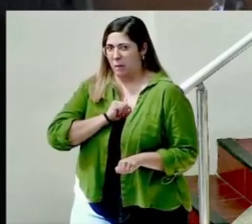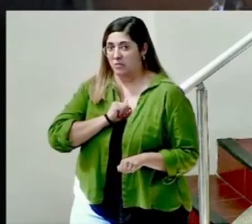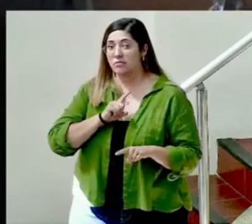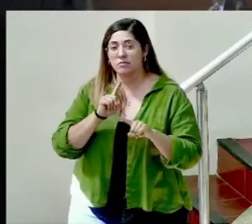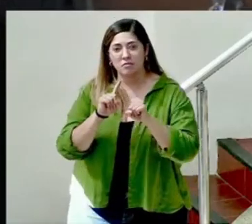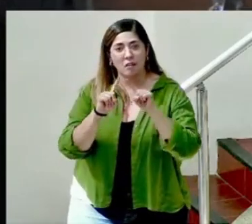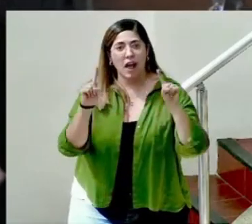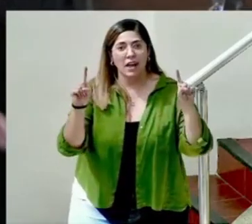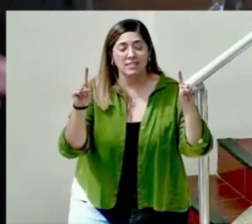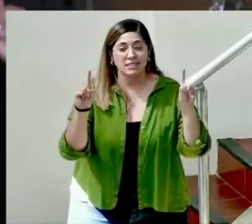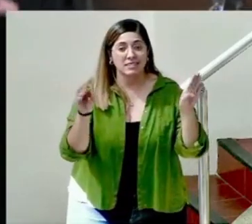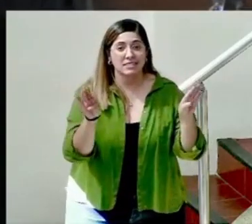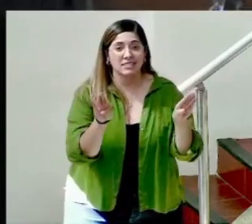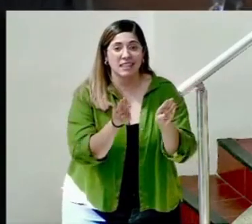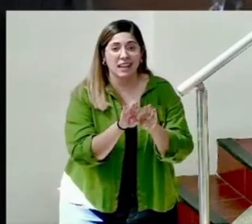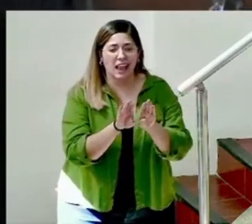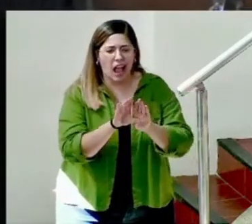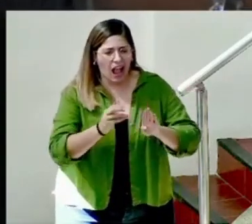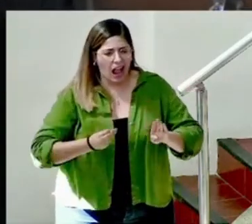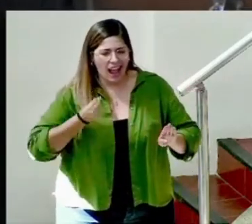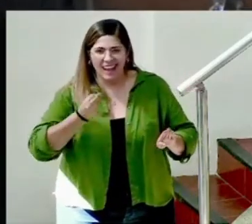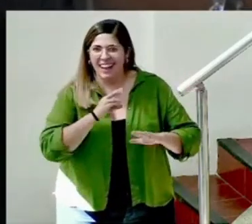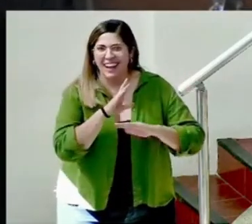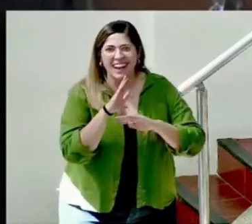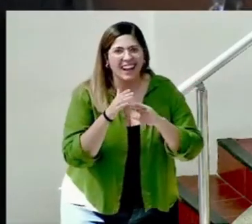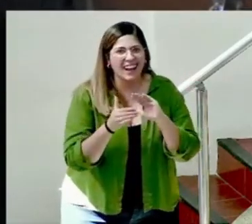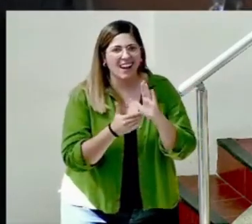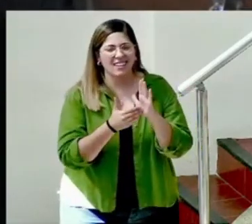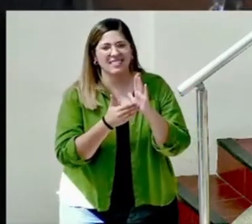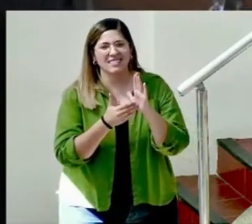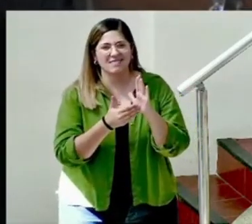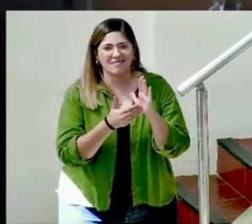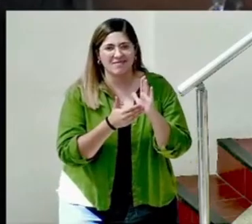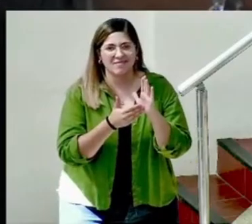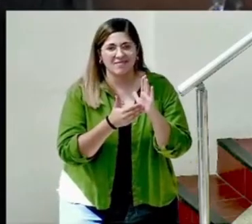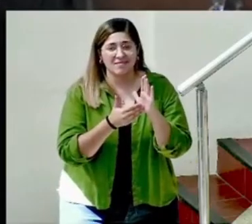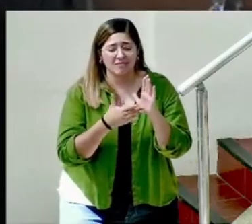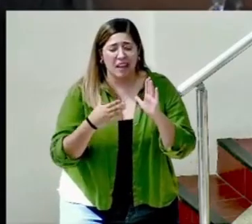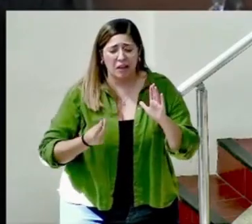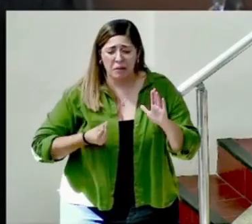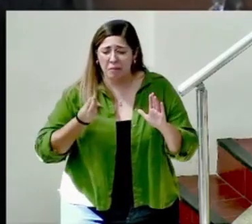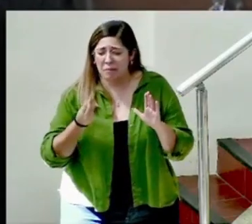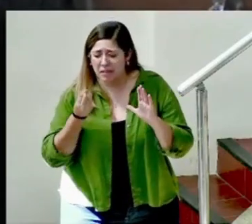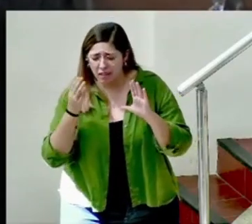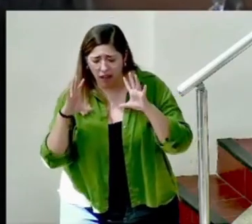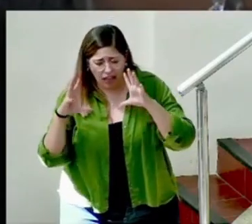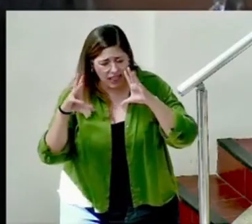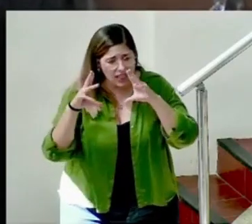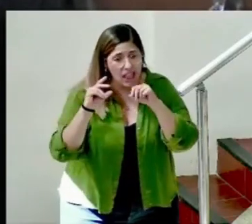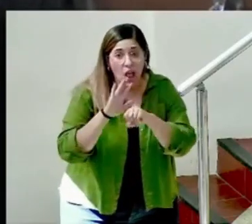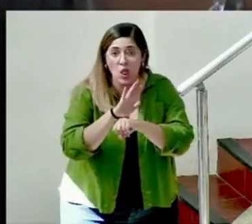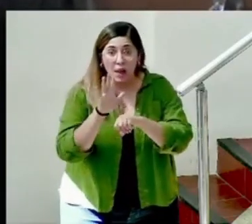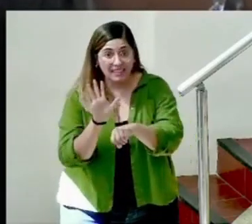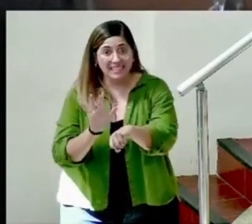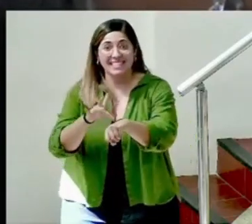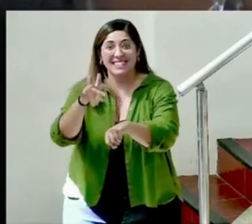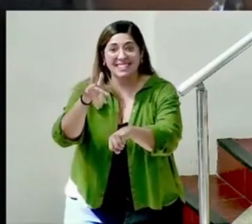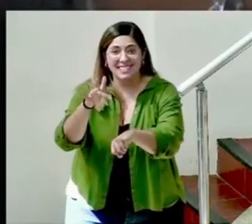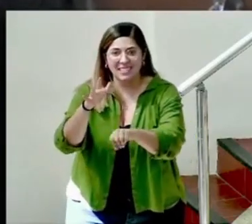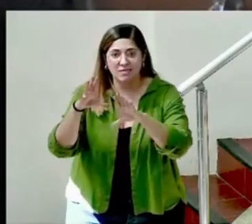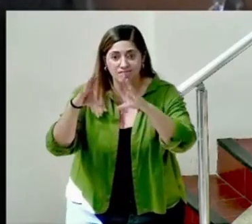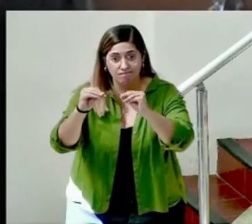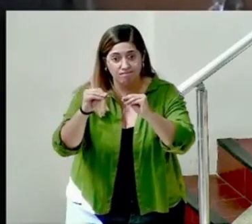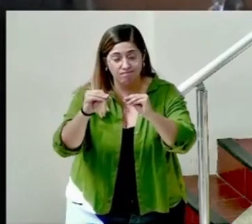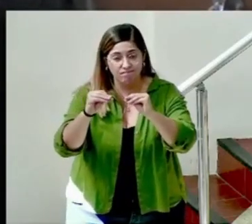mas a vida da pessoa inteira entra em completa trevas. Tudo o que ela toca torna-se